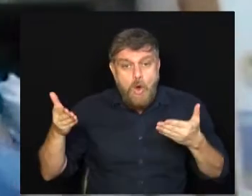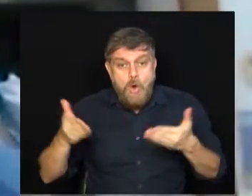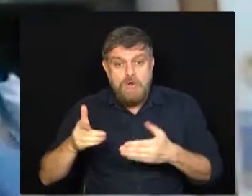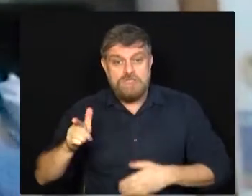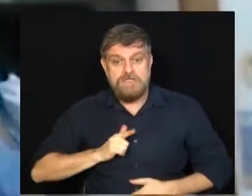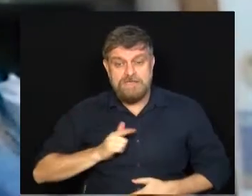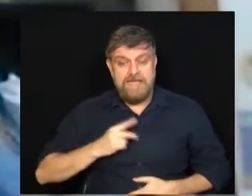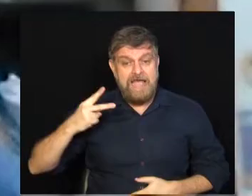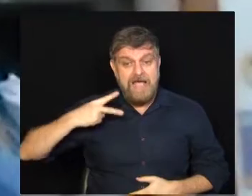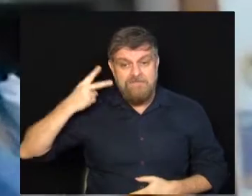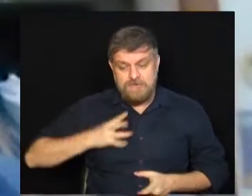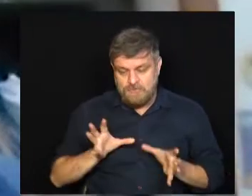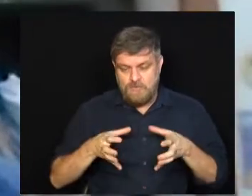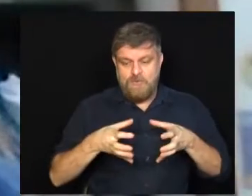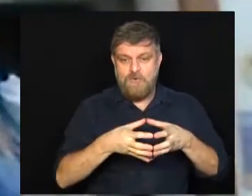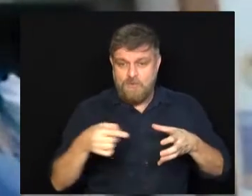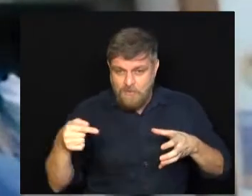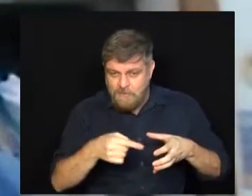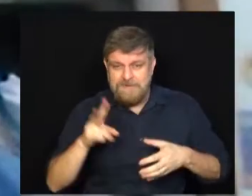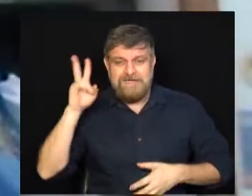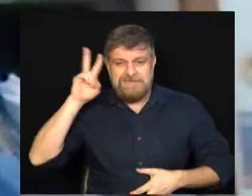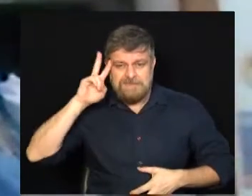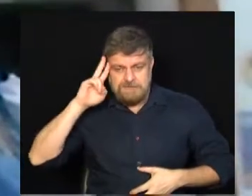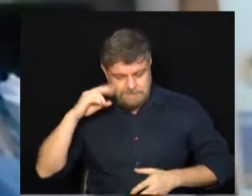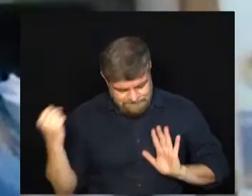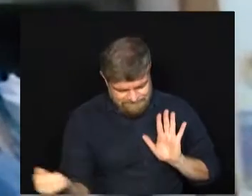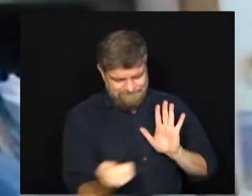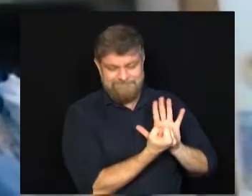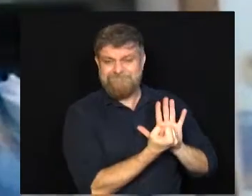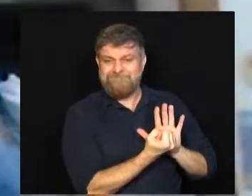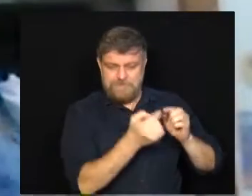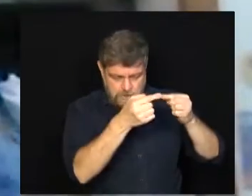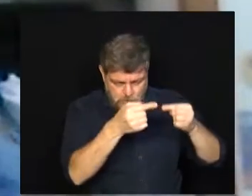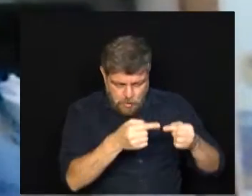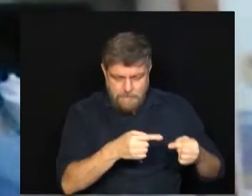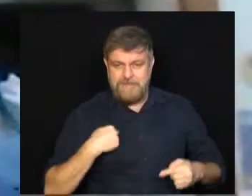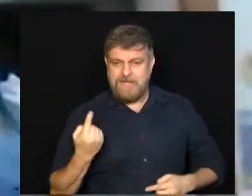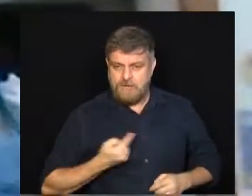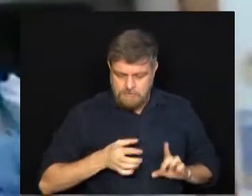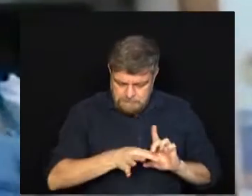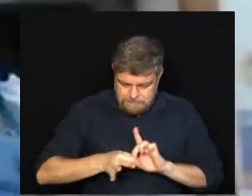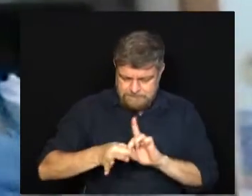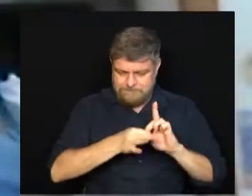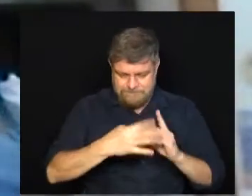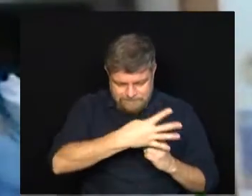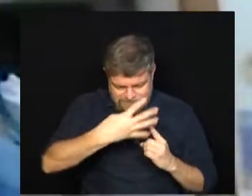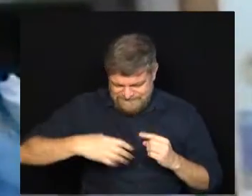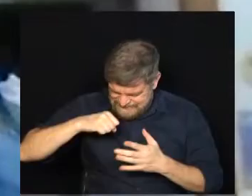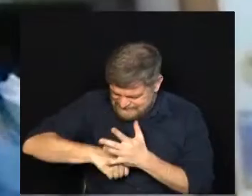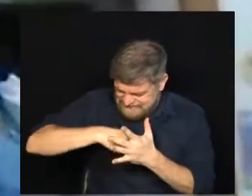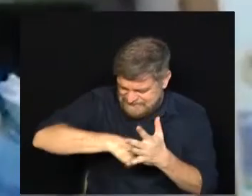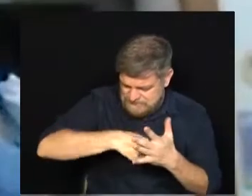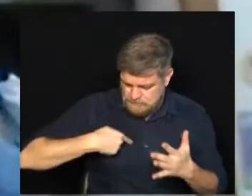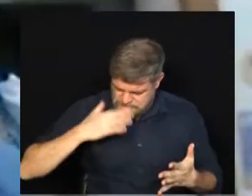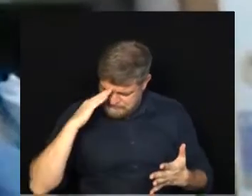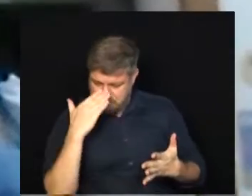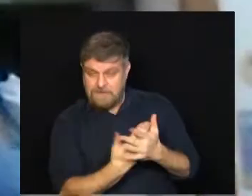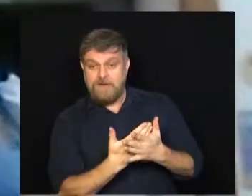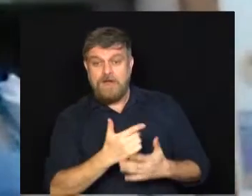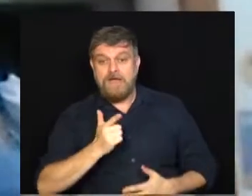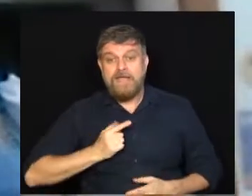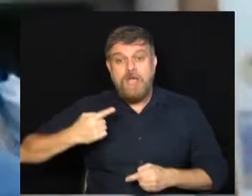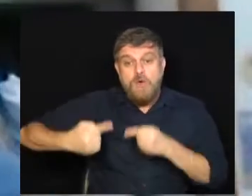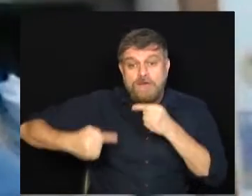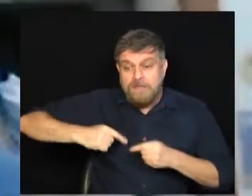conjunto de vereadores que são historicamente comprometidos, que nós temos confiança e que a gente possa retomar os